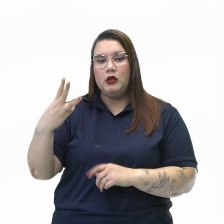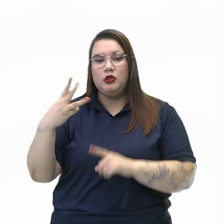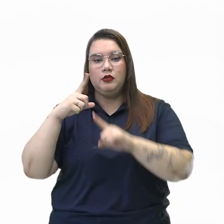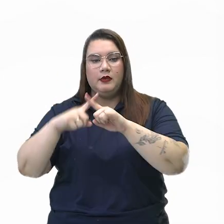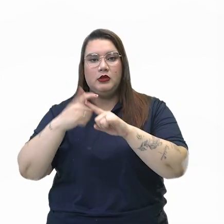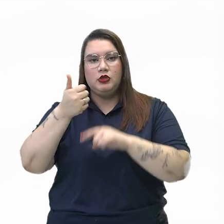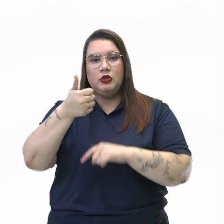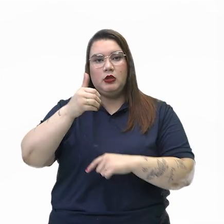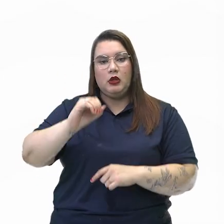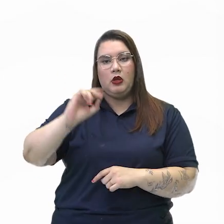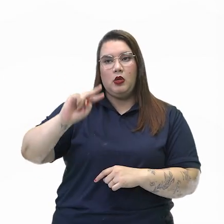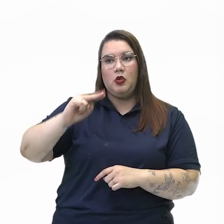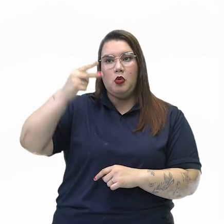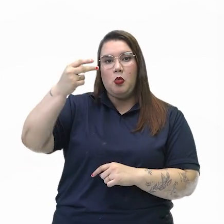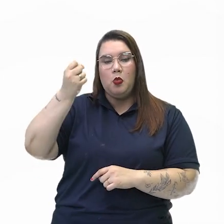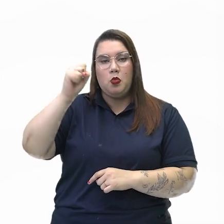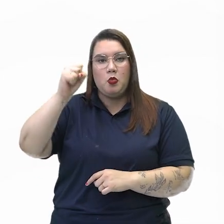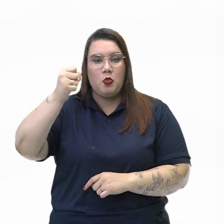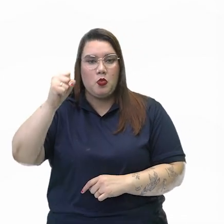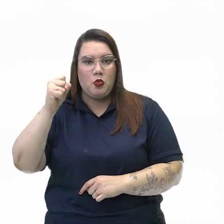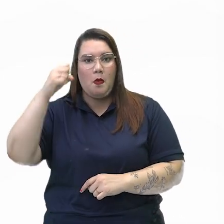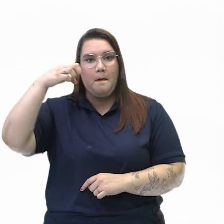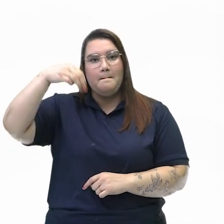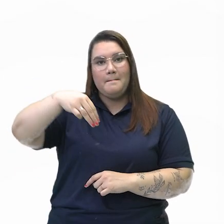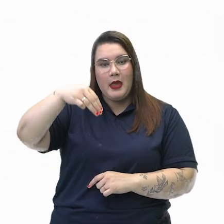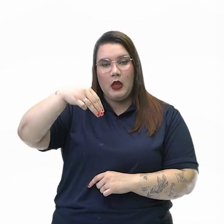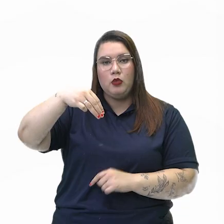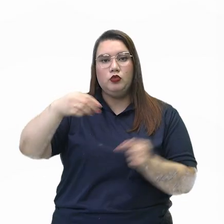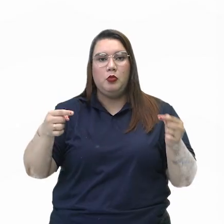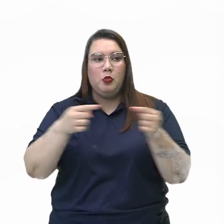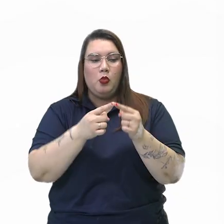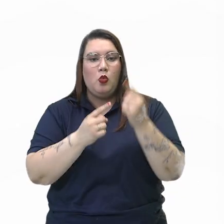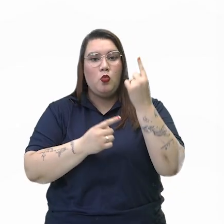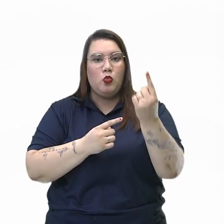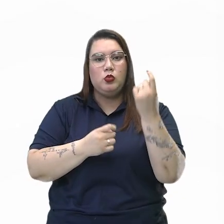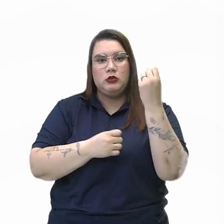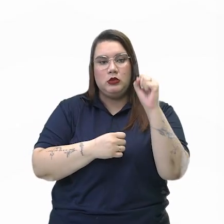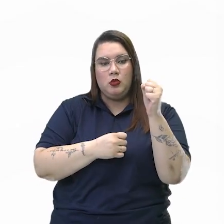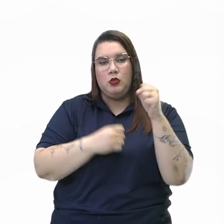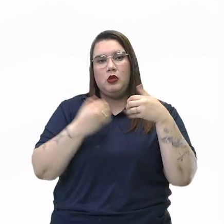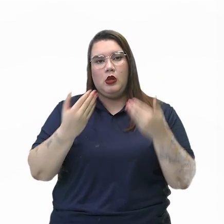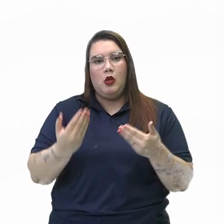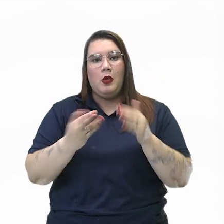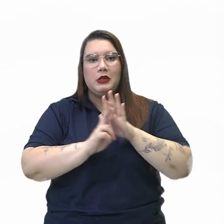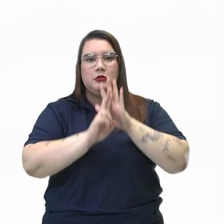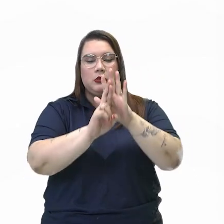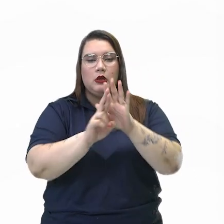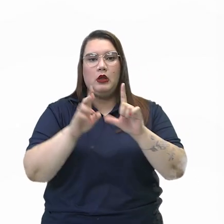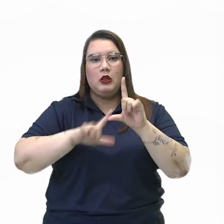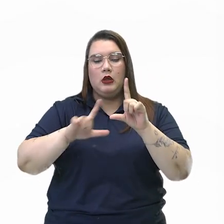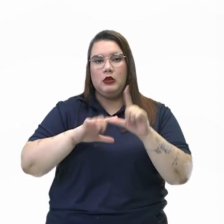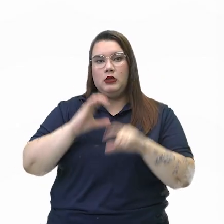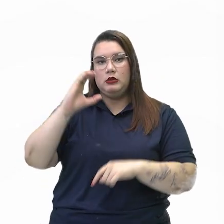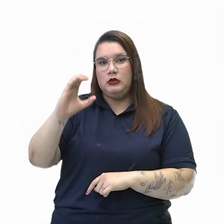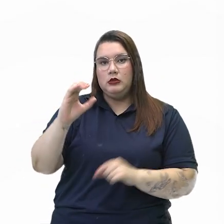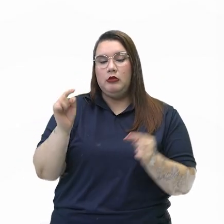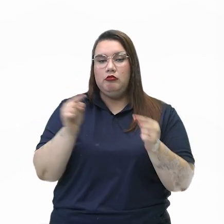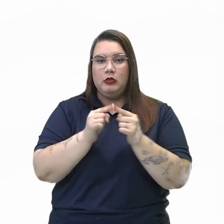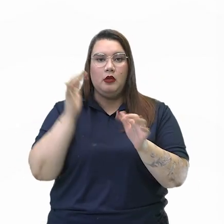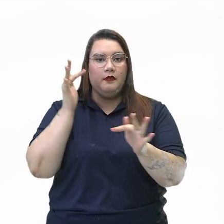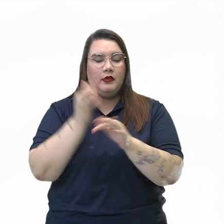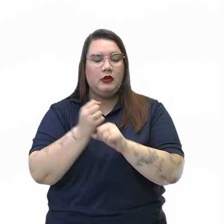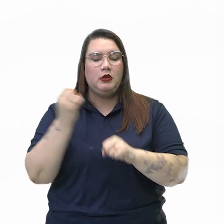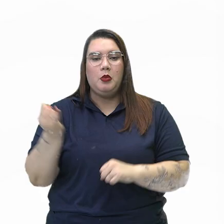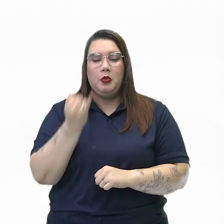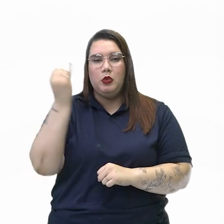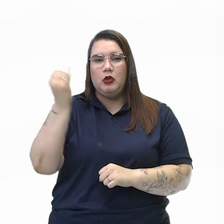oitava metros por segundo, denominada aí pela letra C, é uma das constantes físicas mais importantes. A velocidade